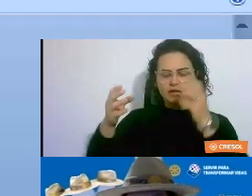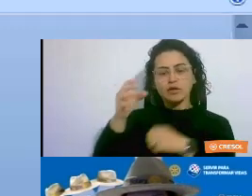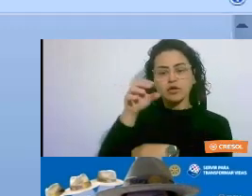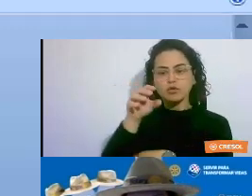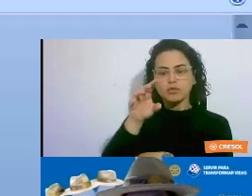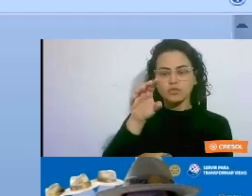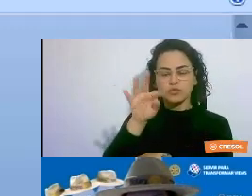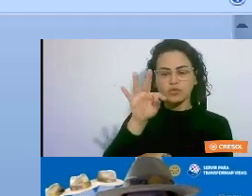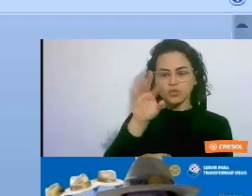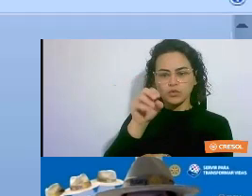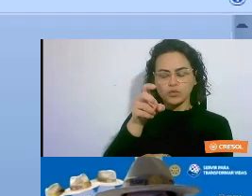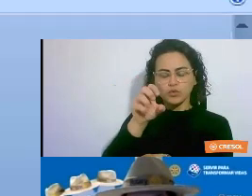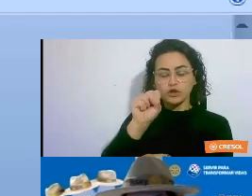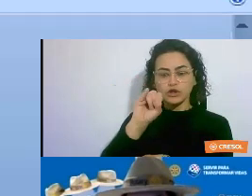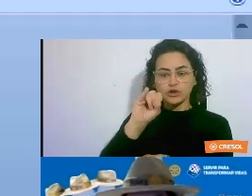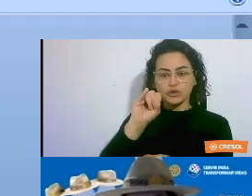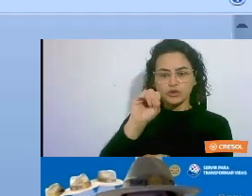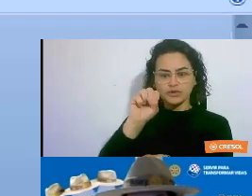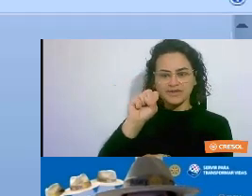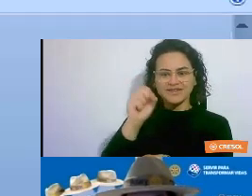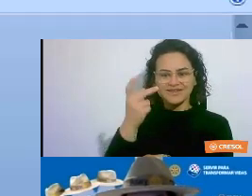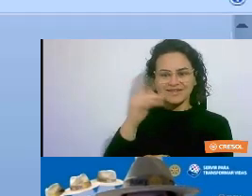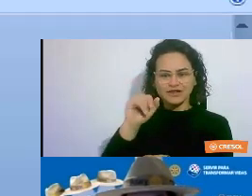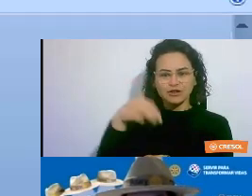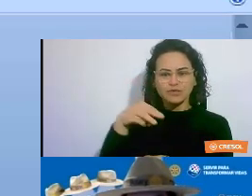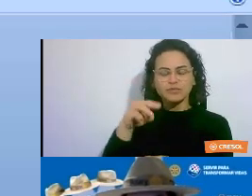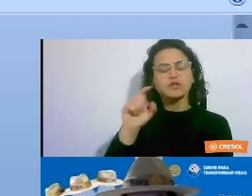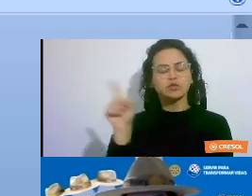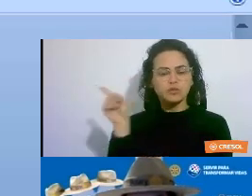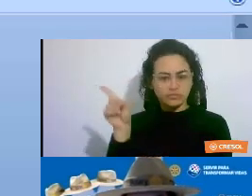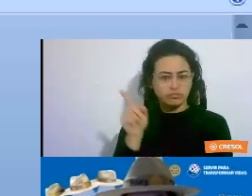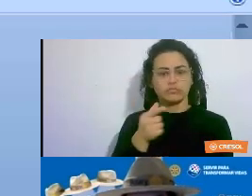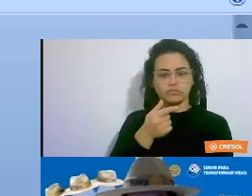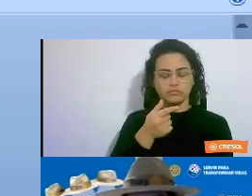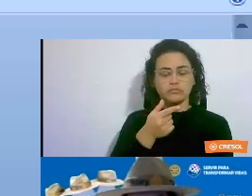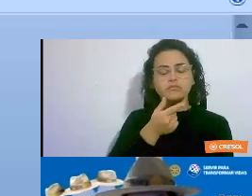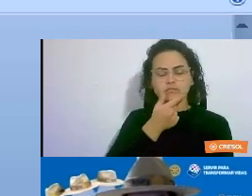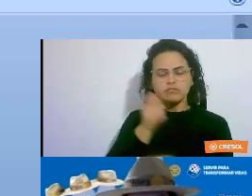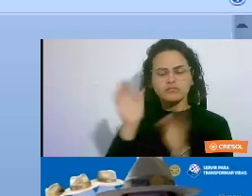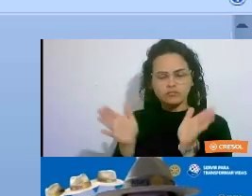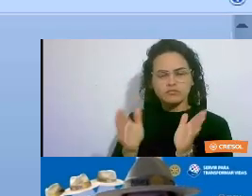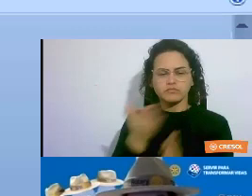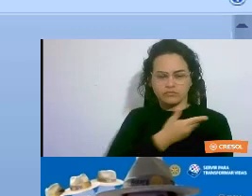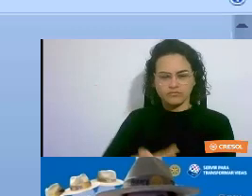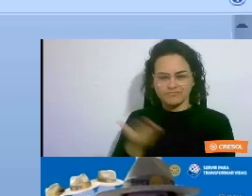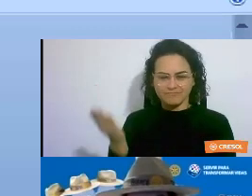Toshimitsu, Eduardo Katsushi Toshimitsu, né, que vem ali o primeiro grande projeto do Rota